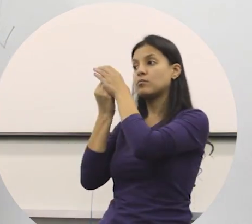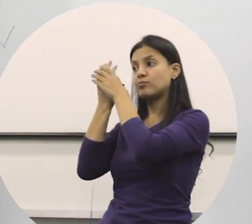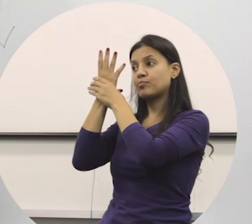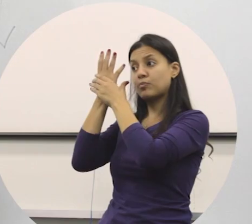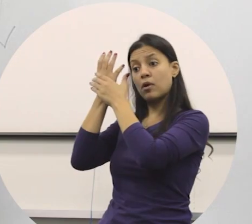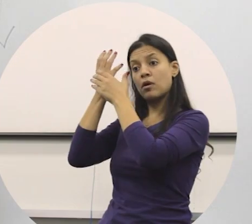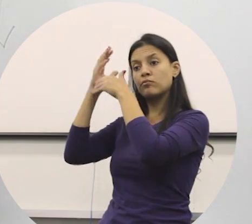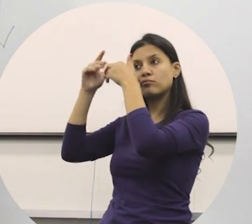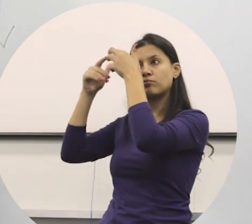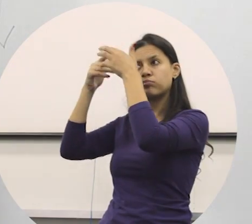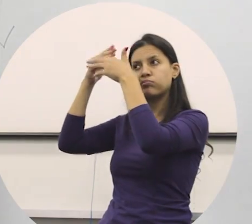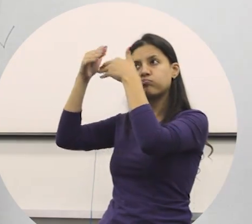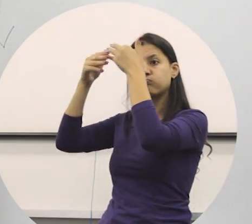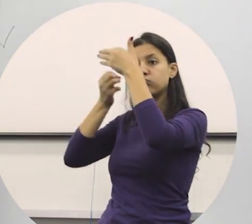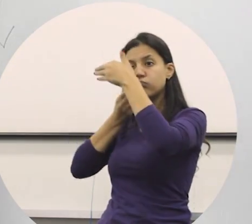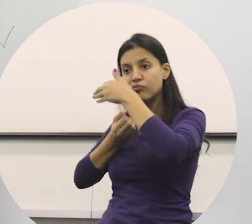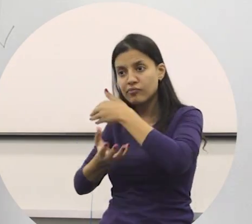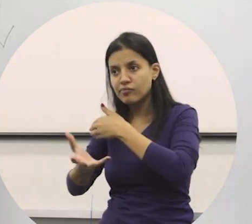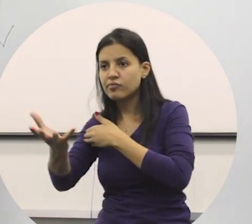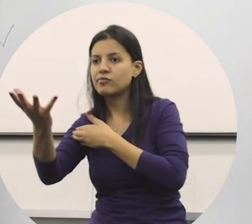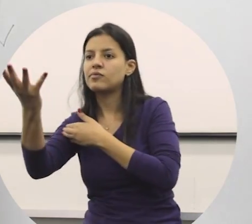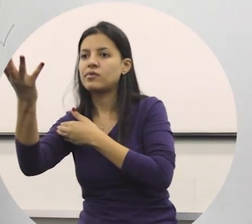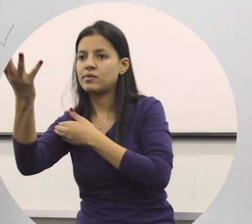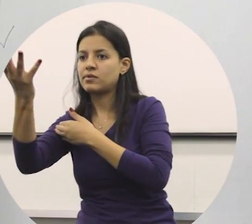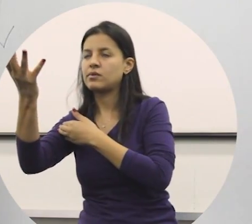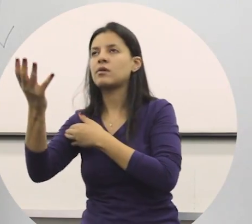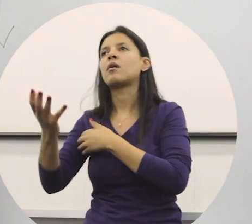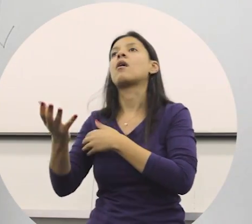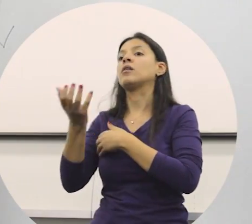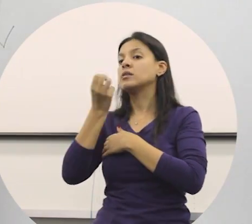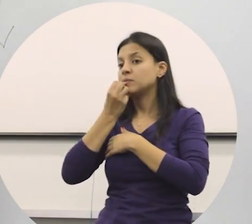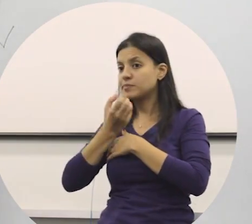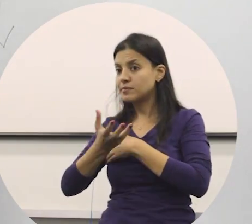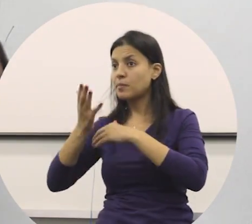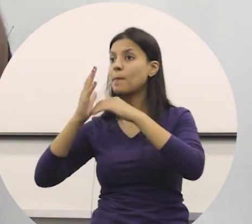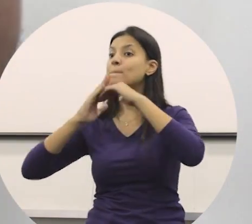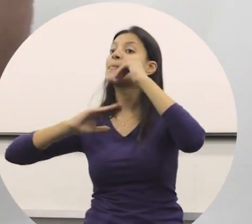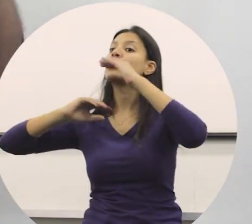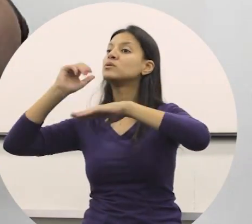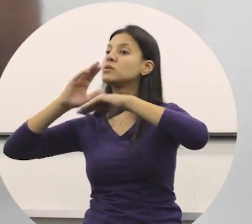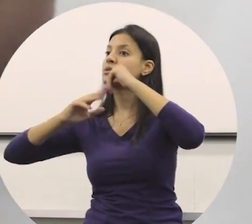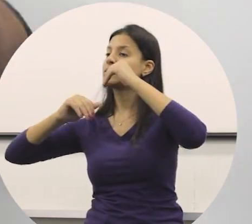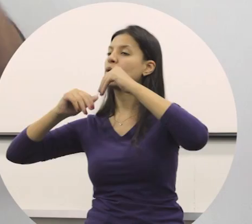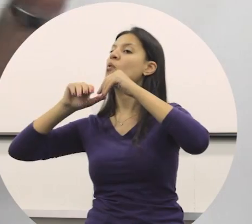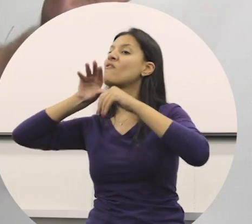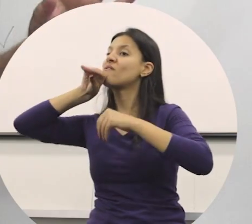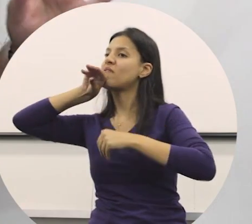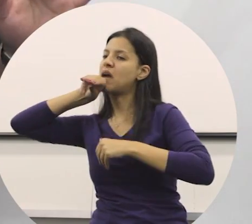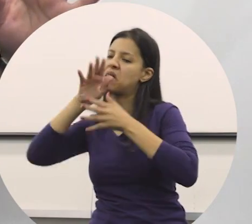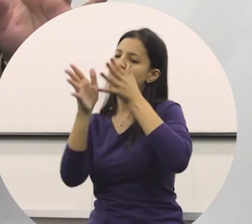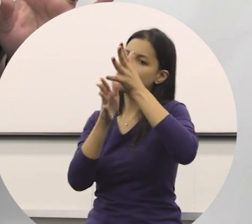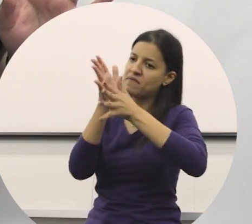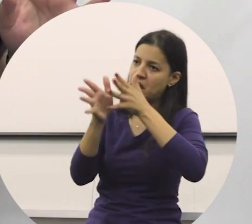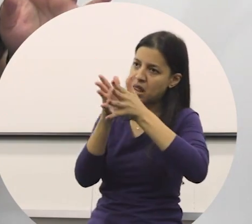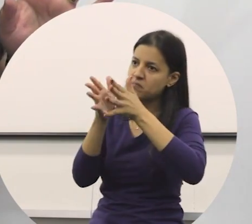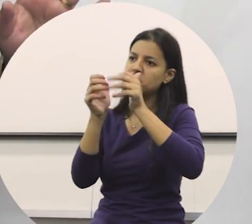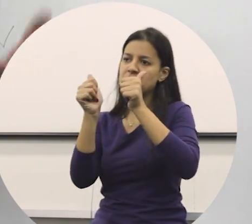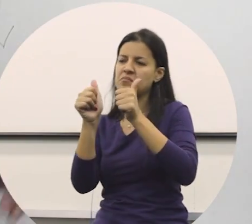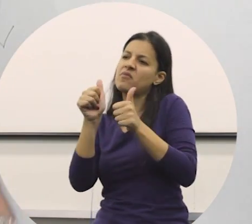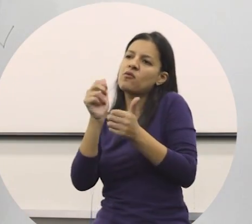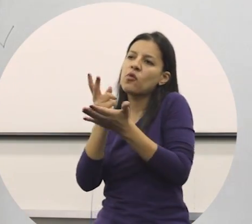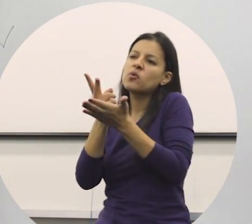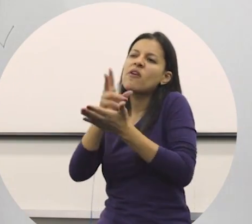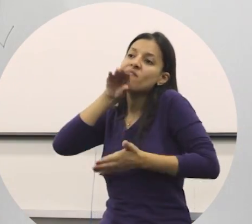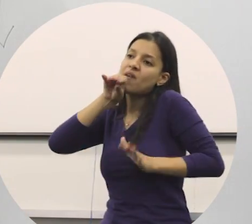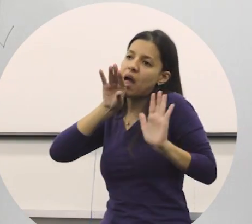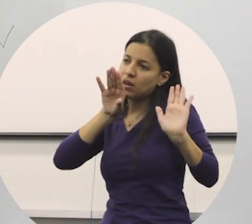essas etapas elas são executadas, elas são evocadas para a produção de fala, por enquanto, e